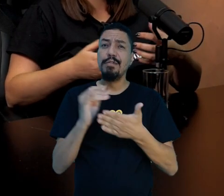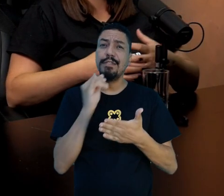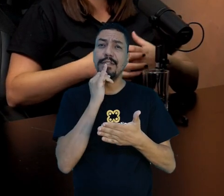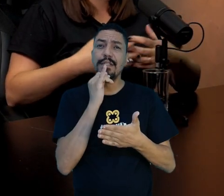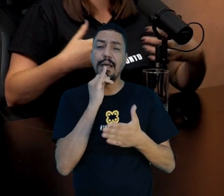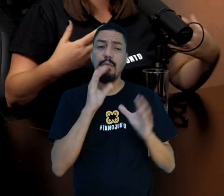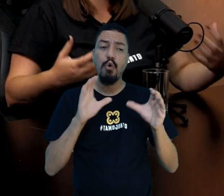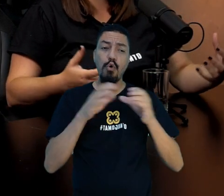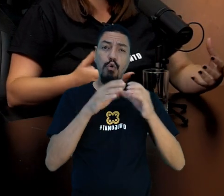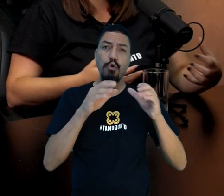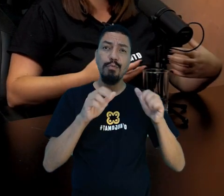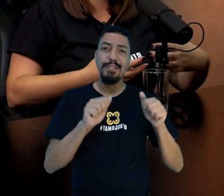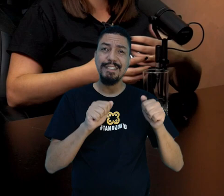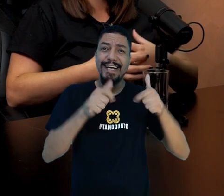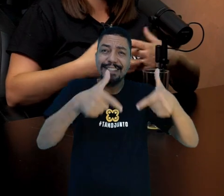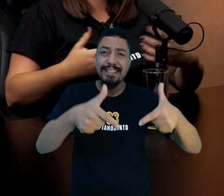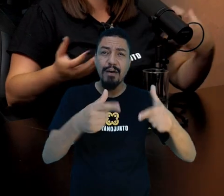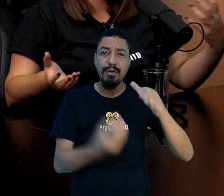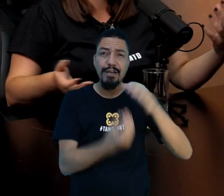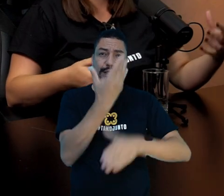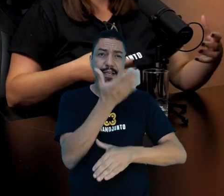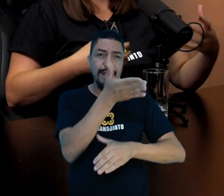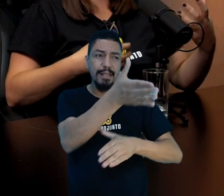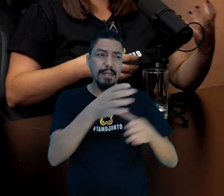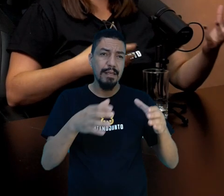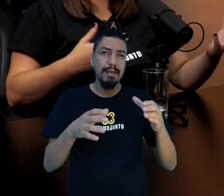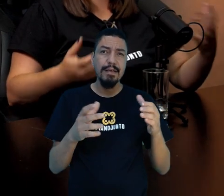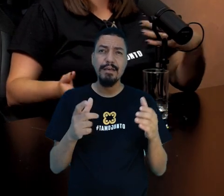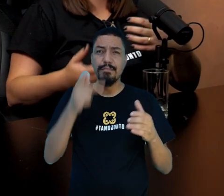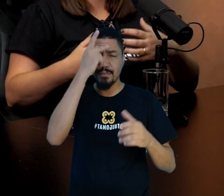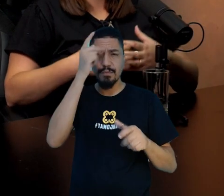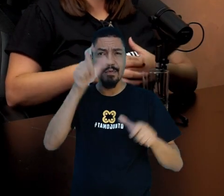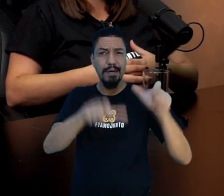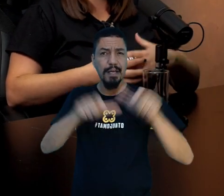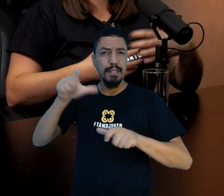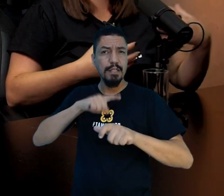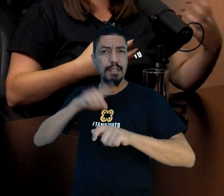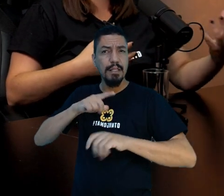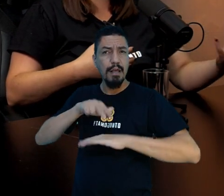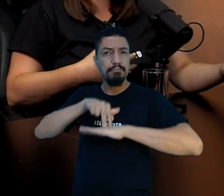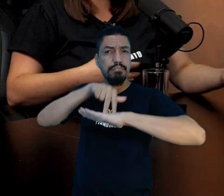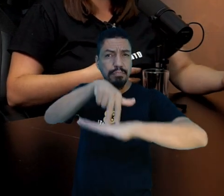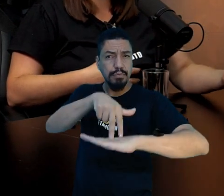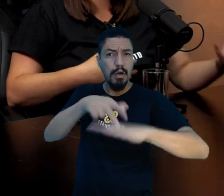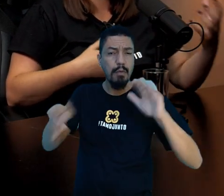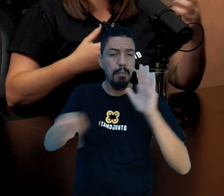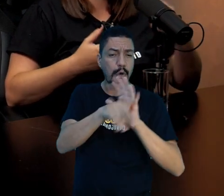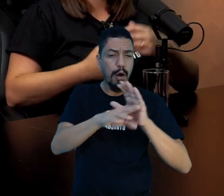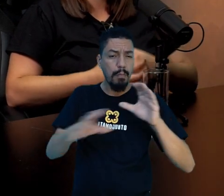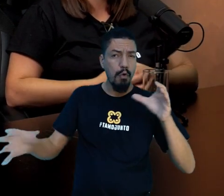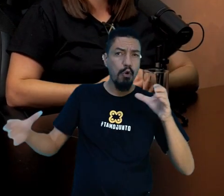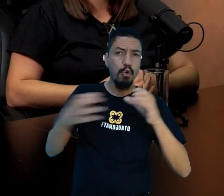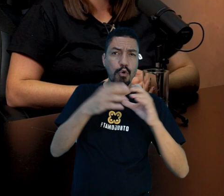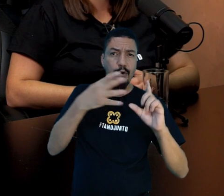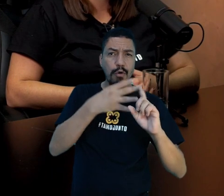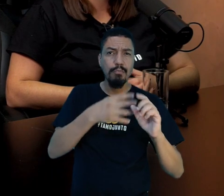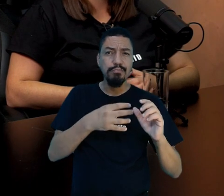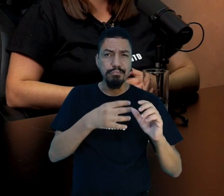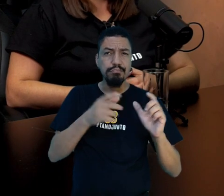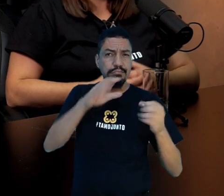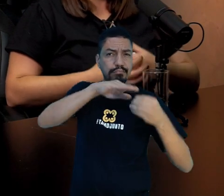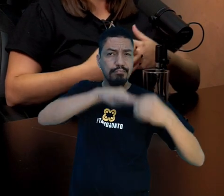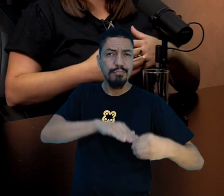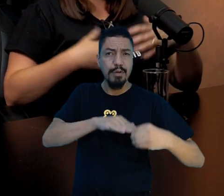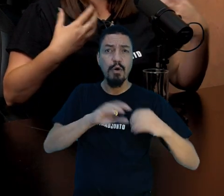legais, né? Que são grupos de ação que eles vão ser criados ali. Você falou com pessoas de lugar de fala, pessoas que fazem parte daqueles grupos